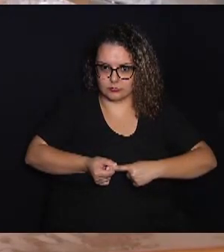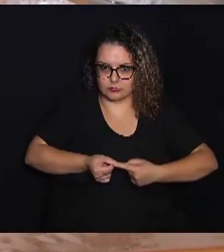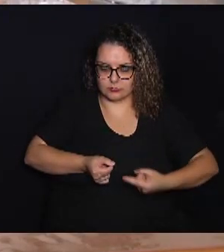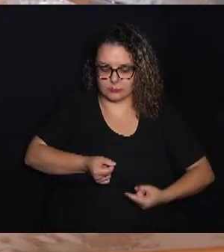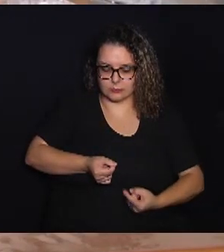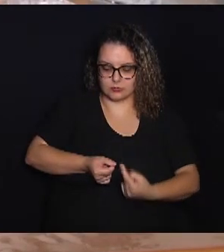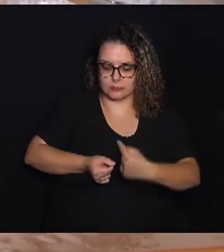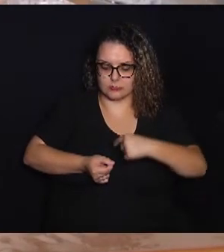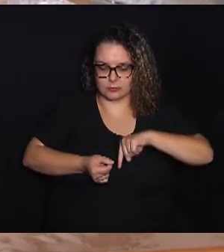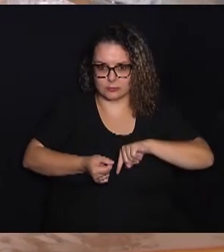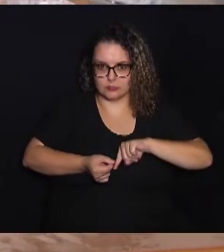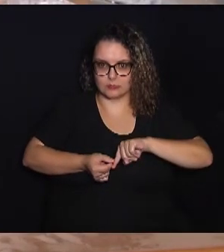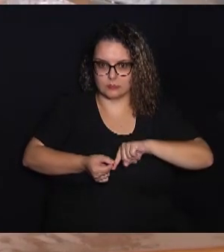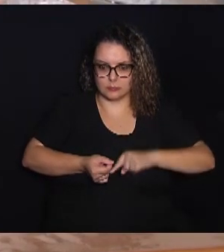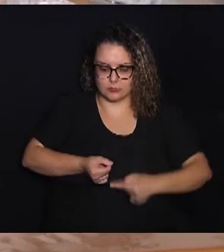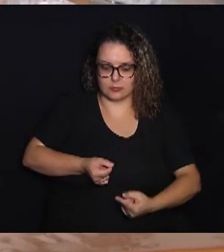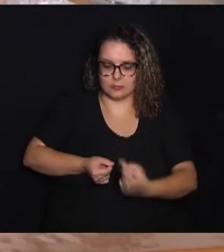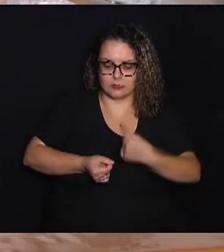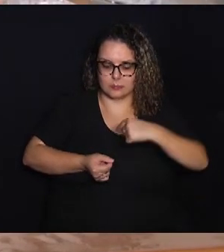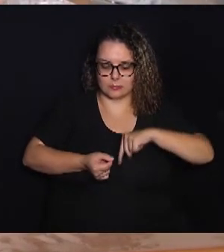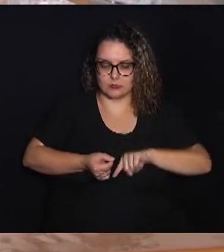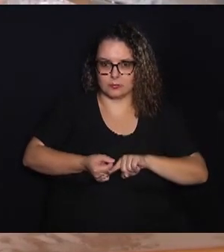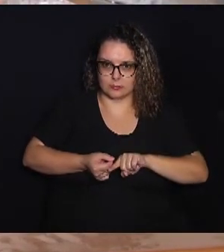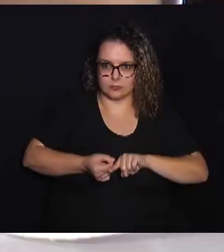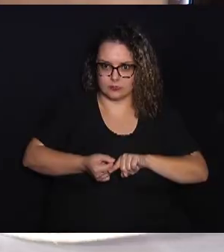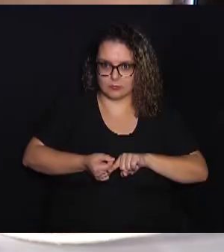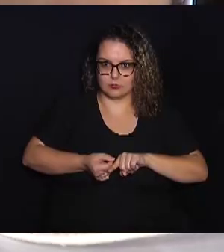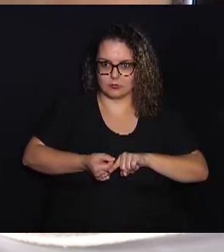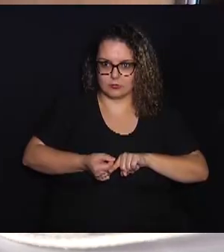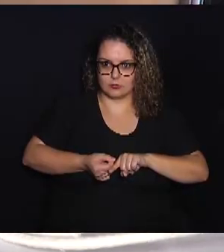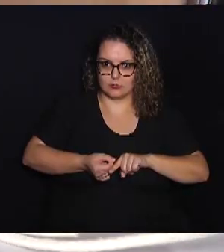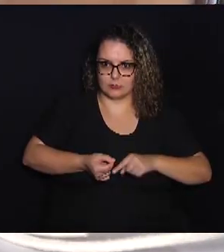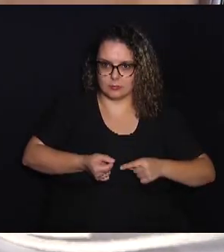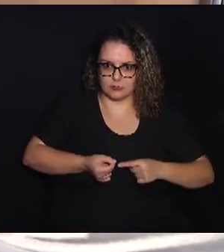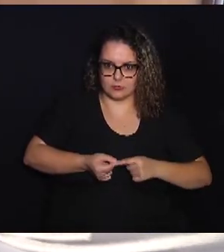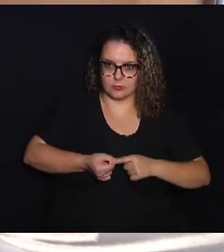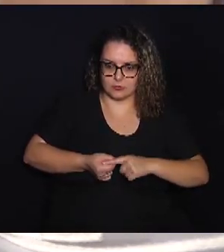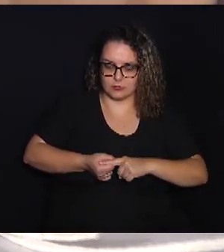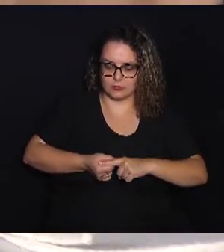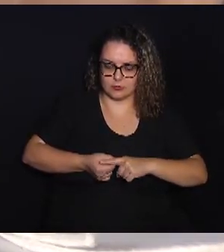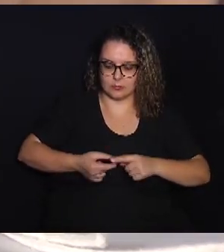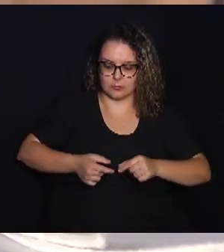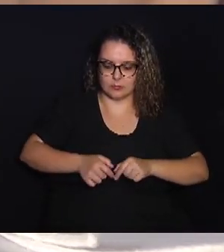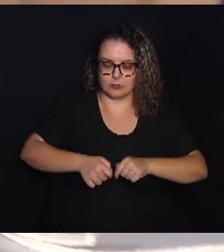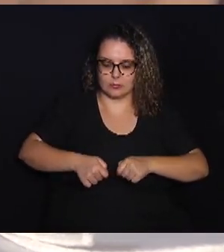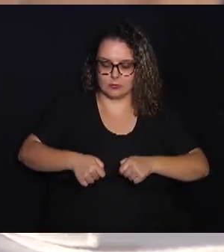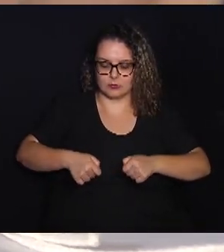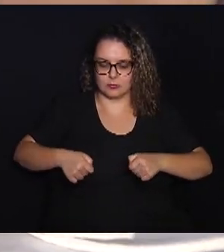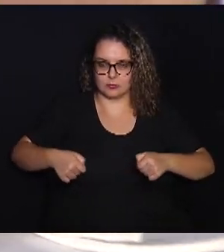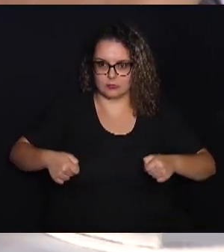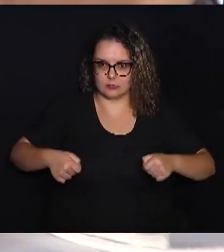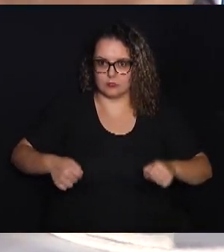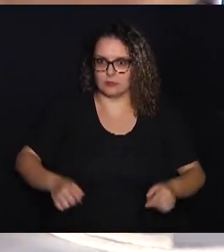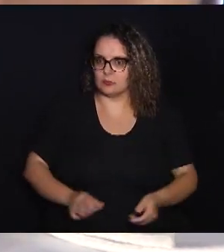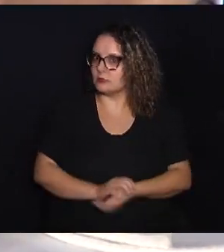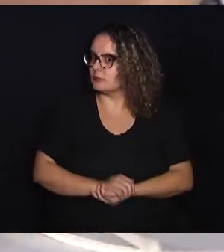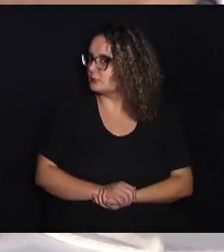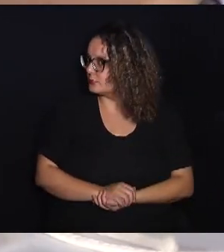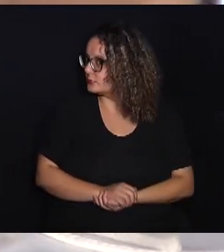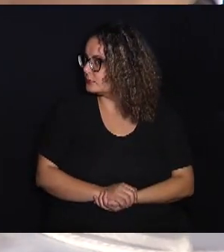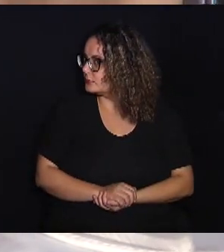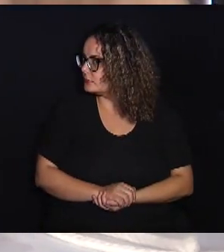metal, então eu tenho essas duas opções. Mas o fio natural é um modelo que faz bastante sucesso.